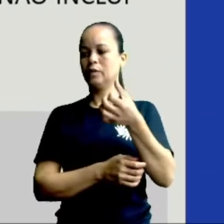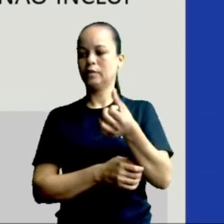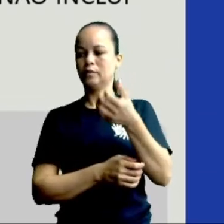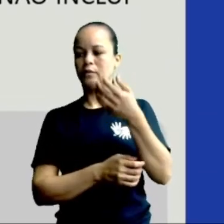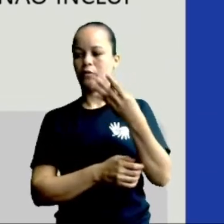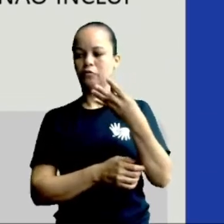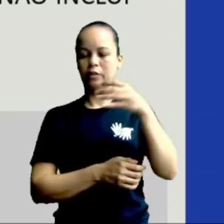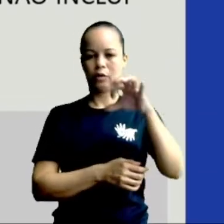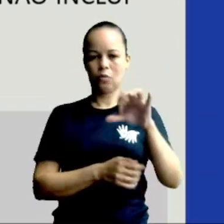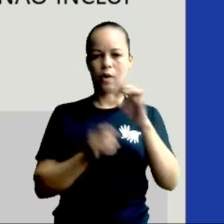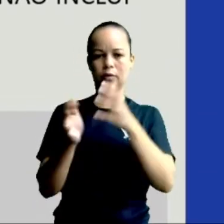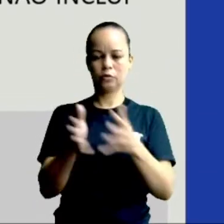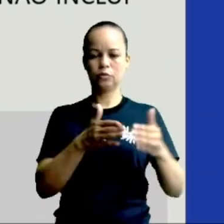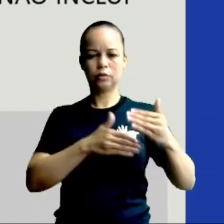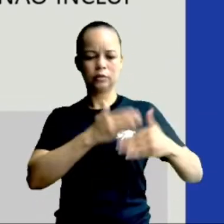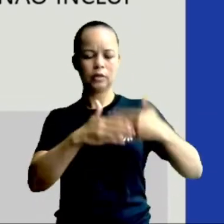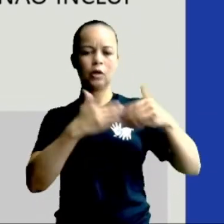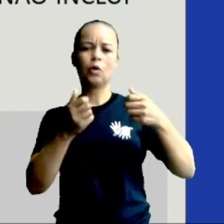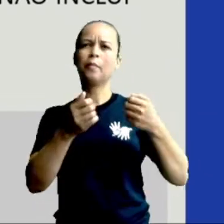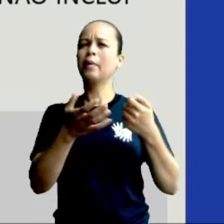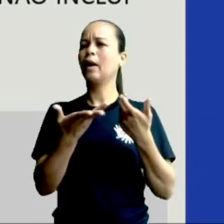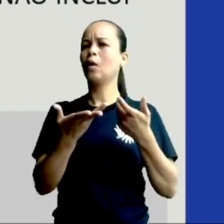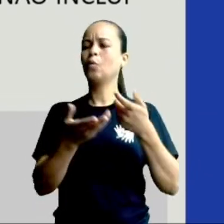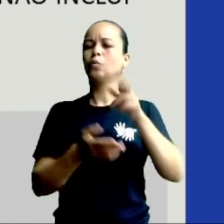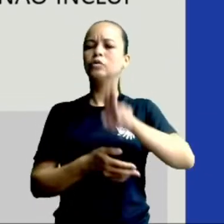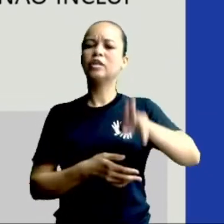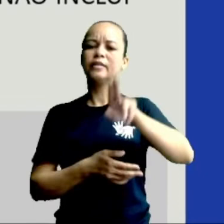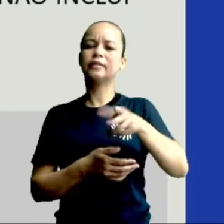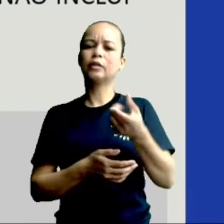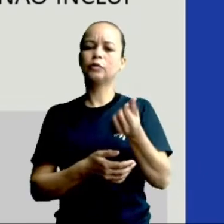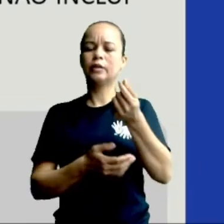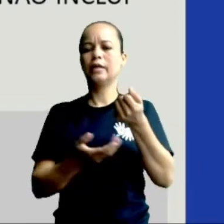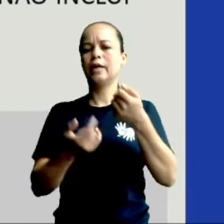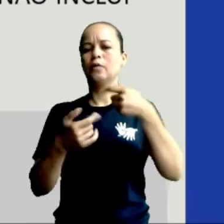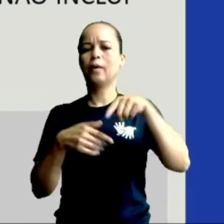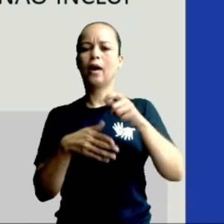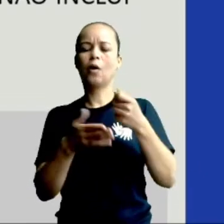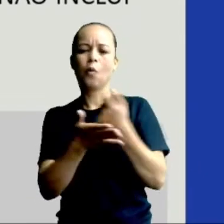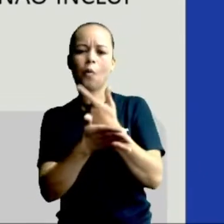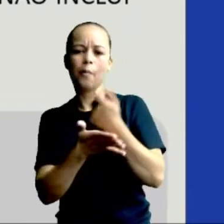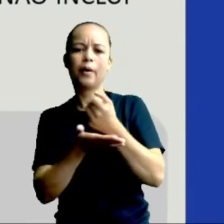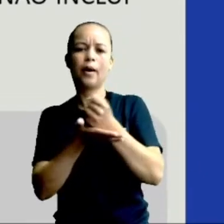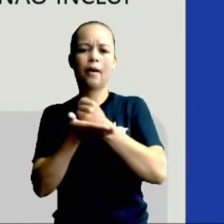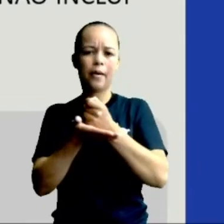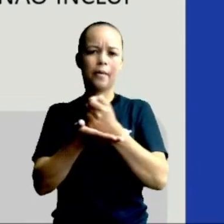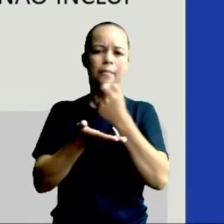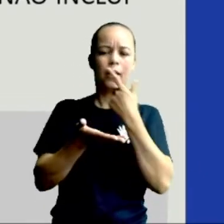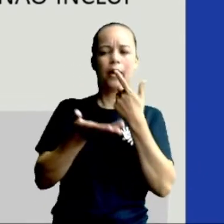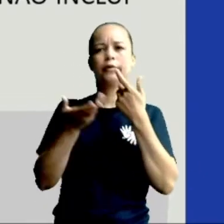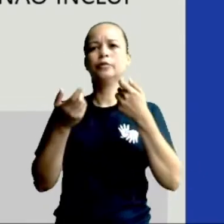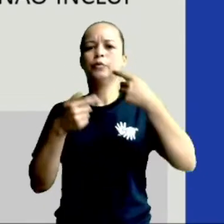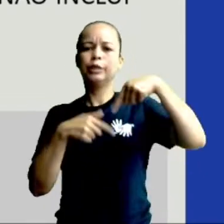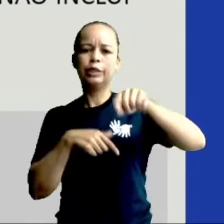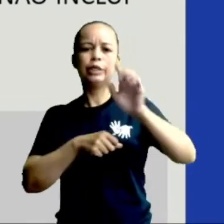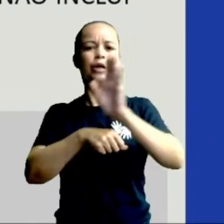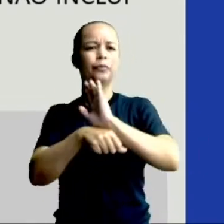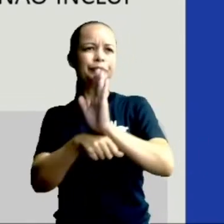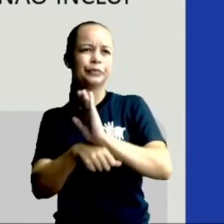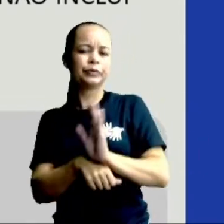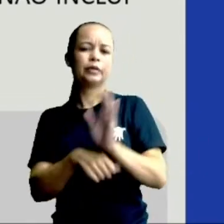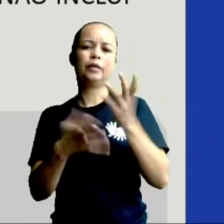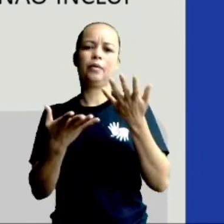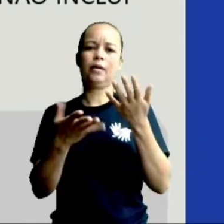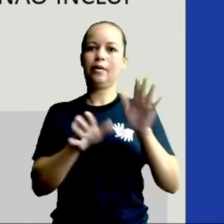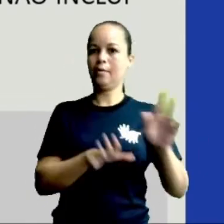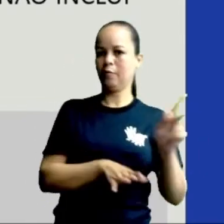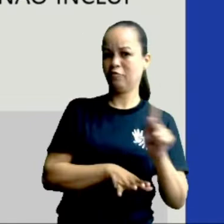para pagar nossas contas, comprar remédios, ir ao cinema. Ô, professora, comprar os brinquedos também, né? Tá chegando aí o